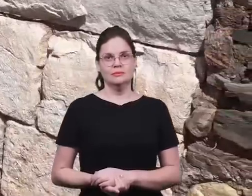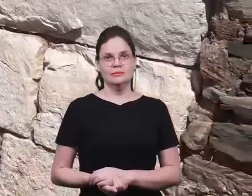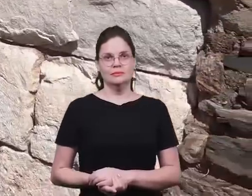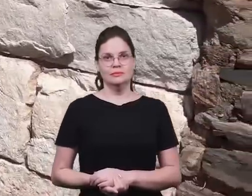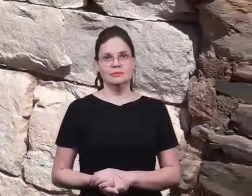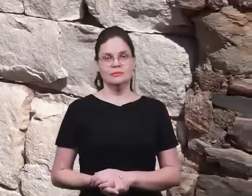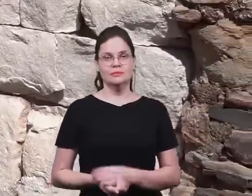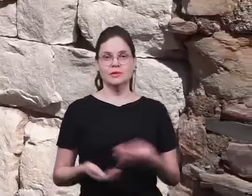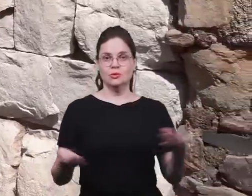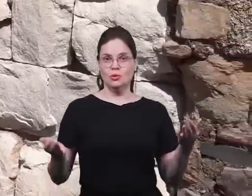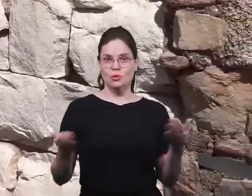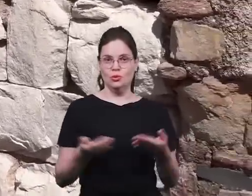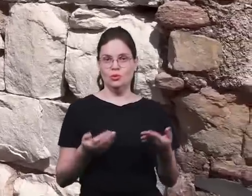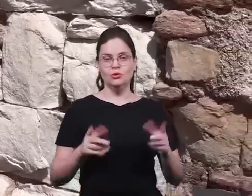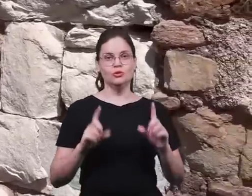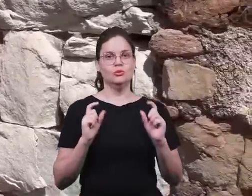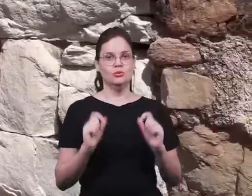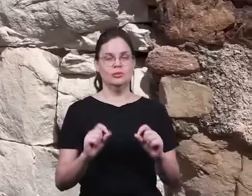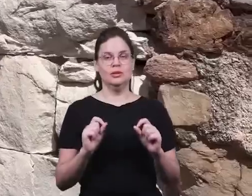associam ou se valem